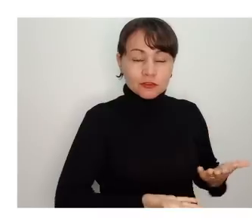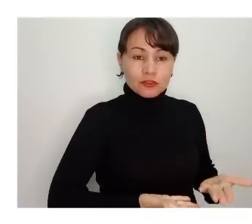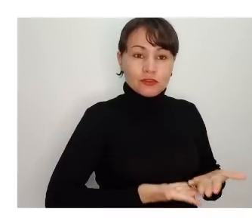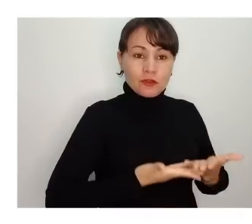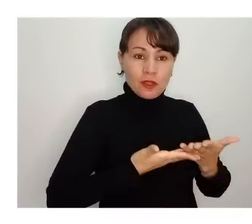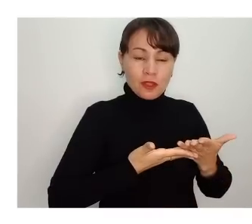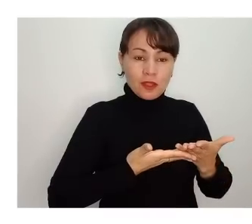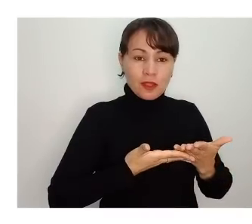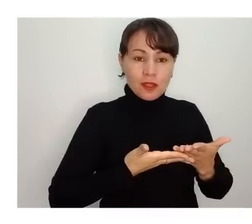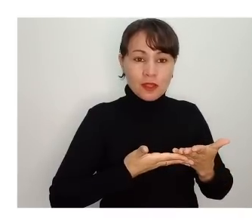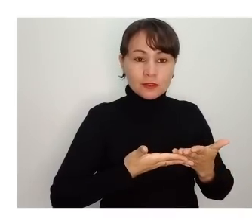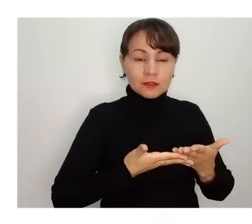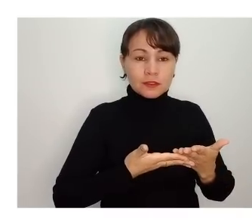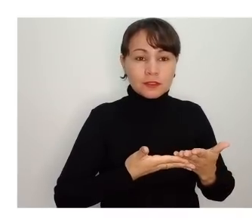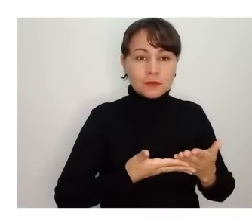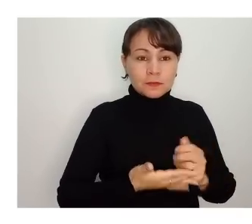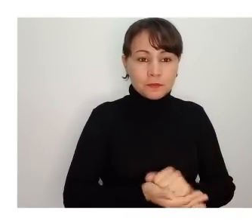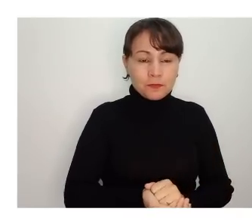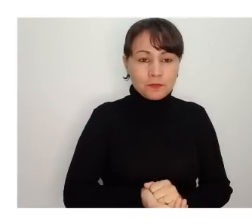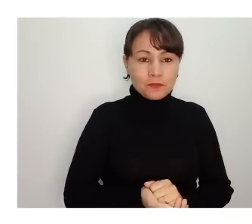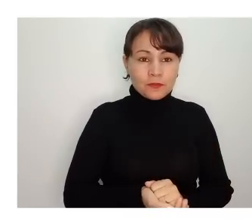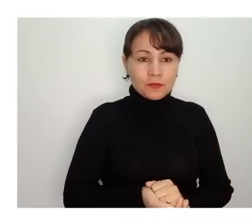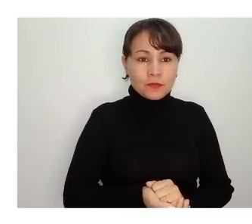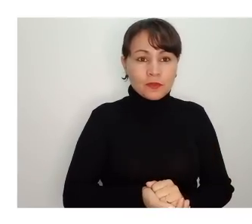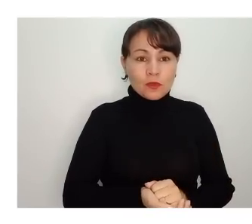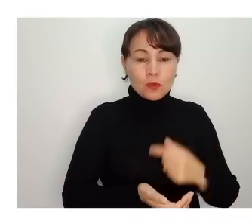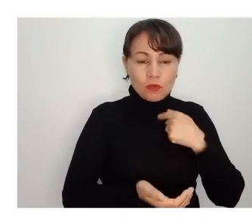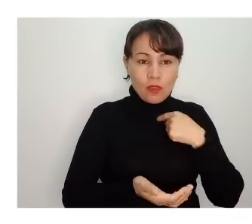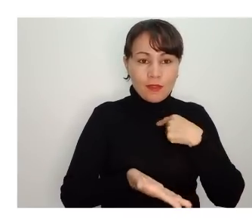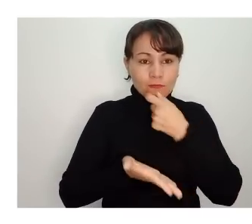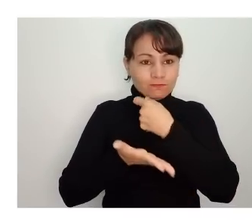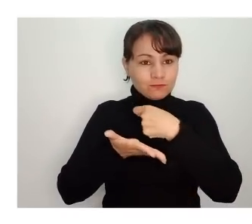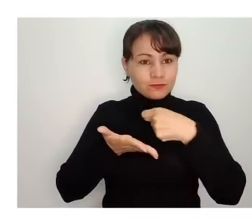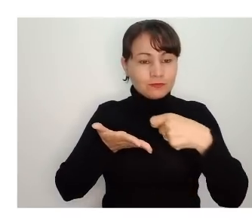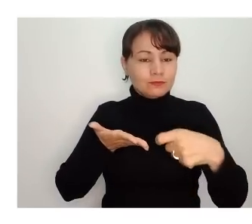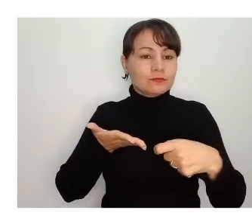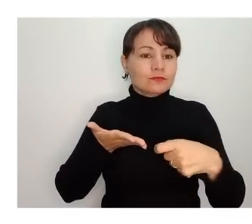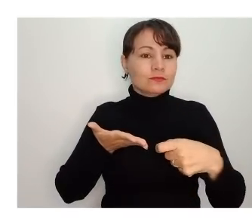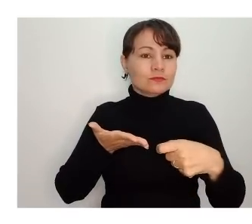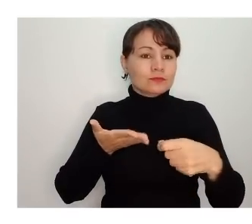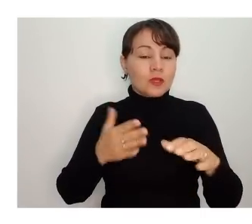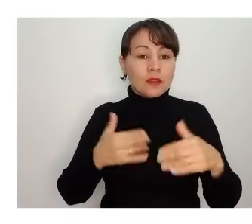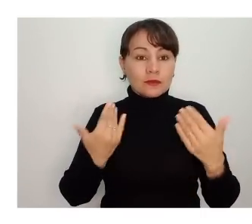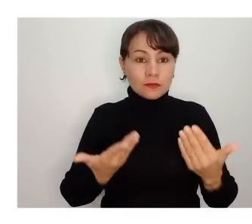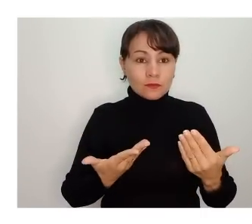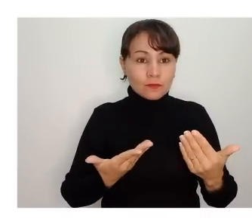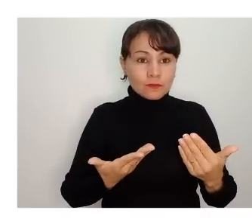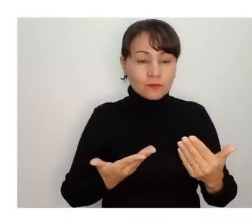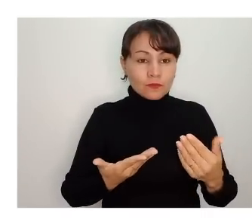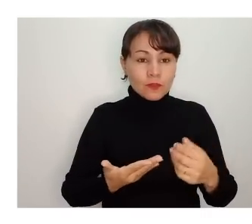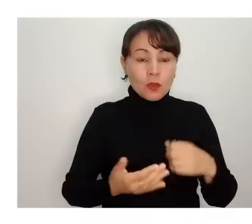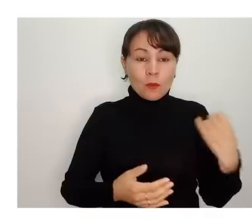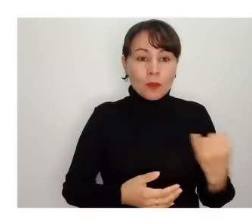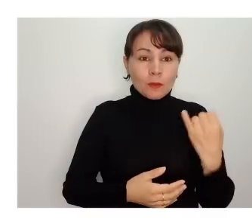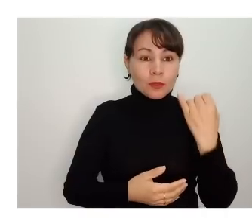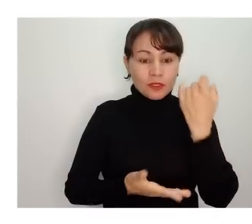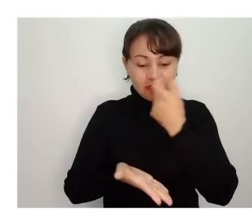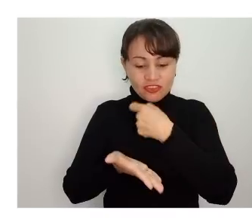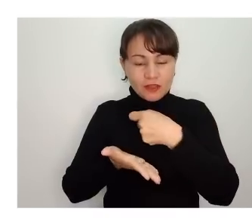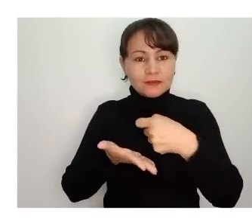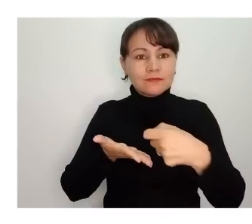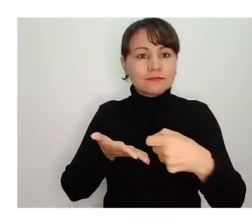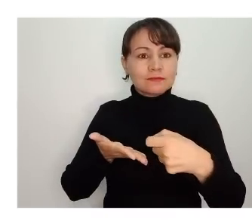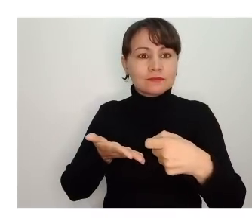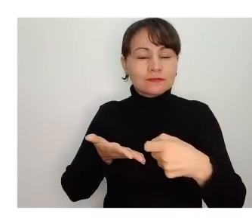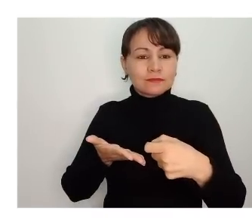são ativadas quando eu estou escrevendo. Então, como é importante